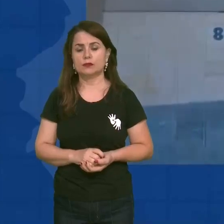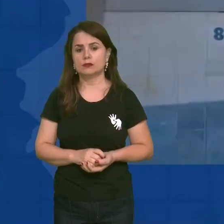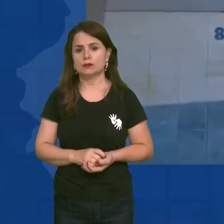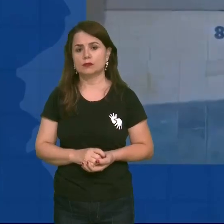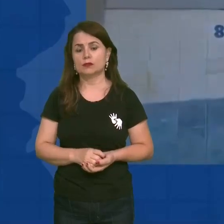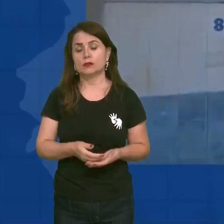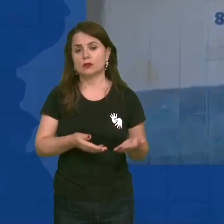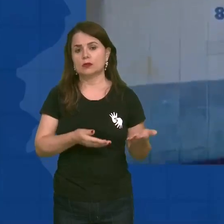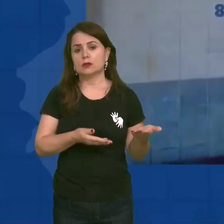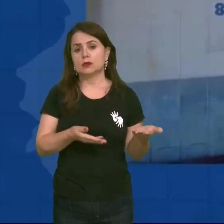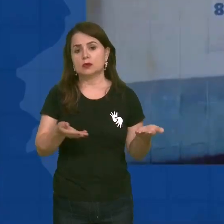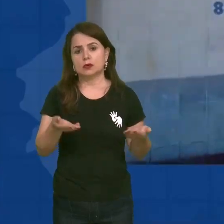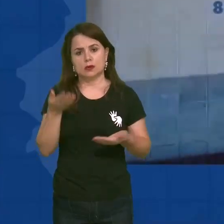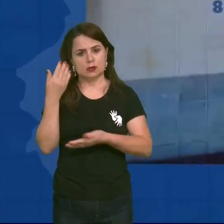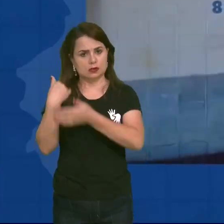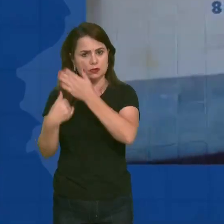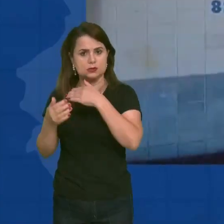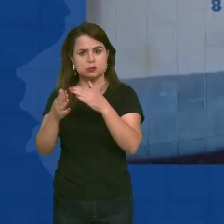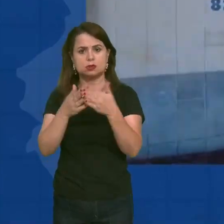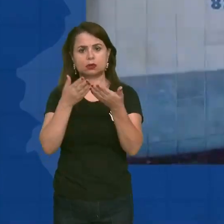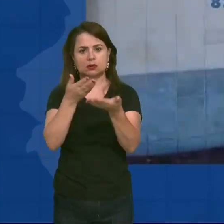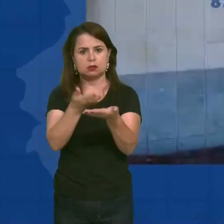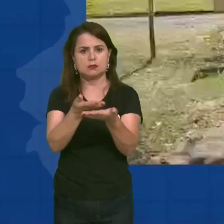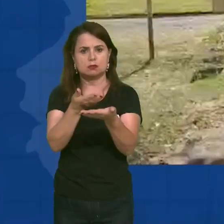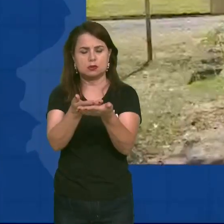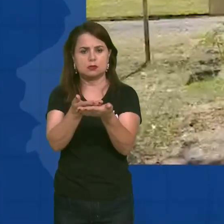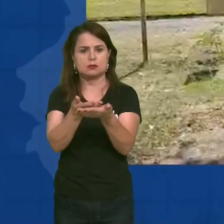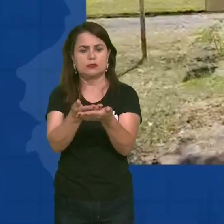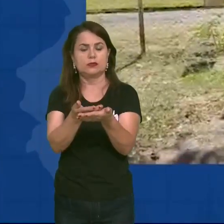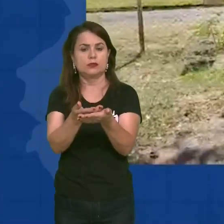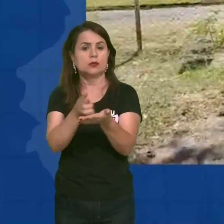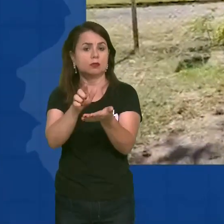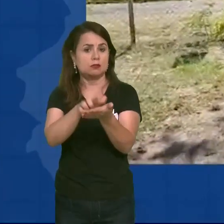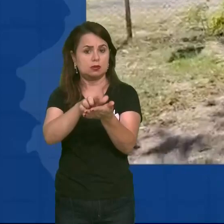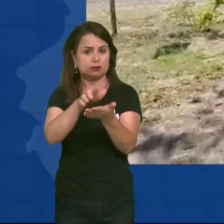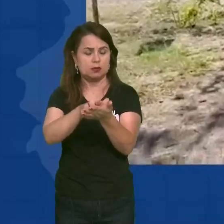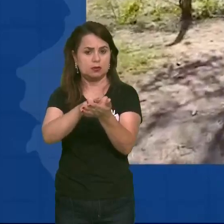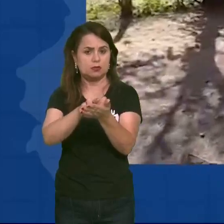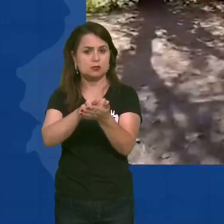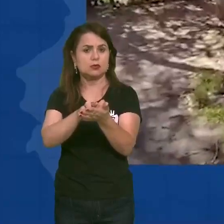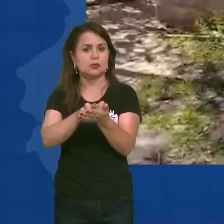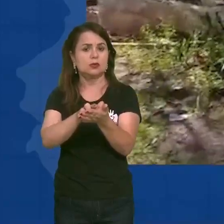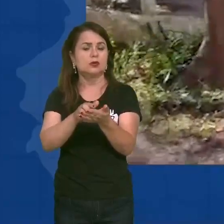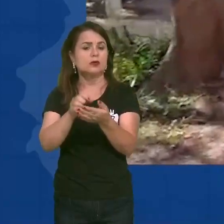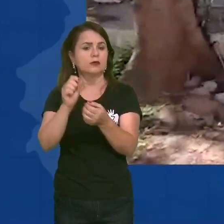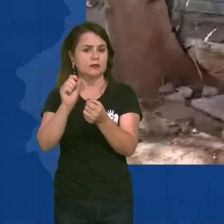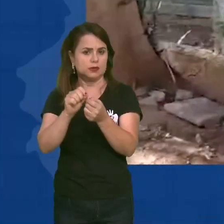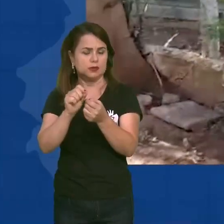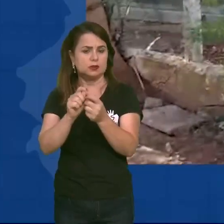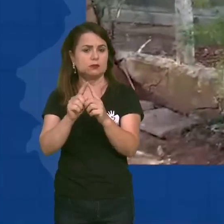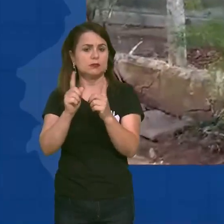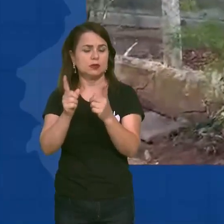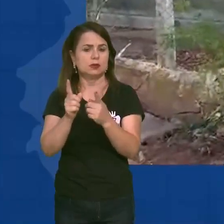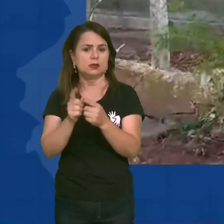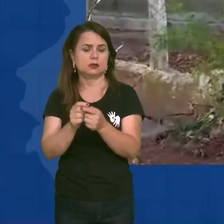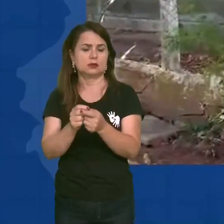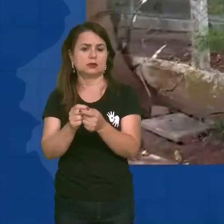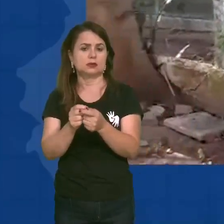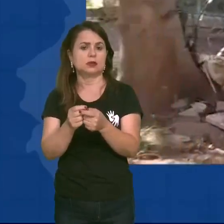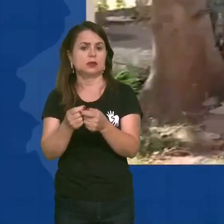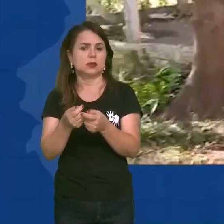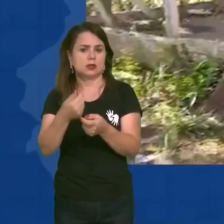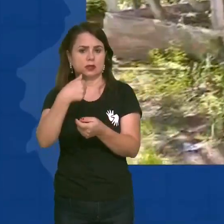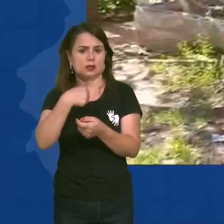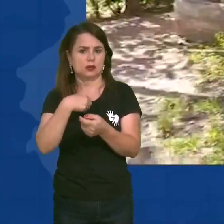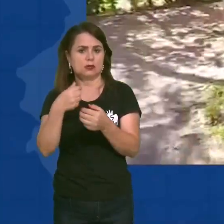nós apresentamos um requerimento que infelizmente não deu tempo de ser votado hoje mas eu vou tratar do assunto no pequeno expediente onde